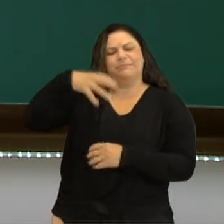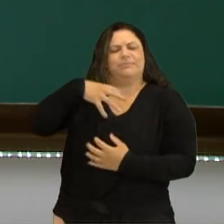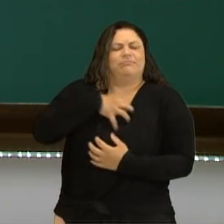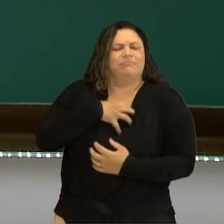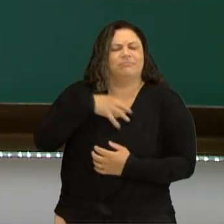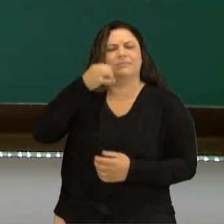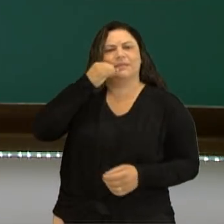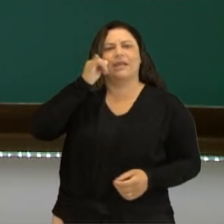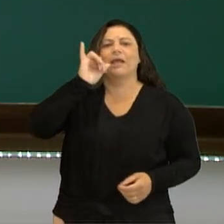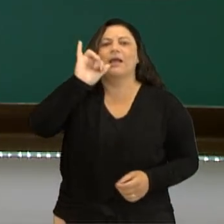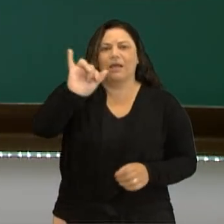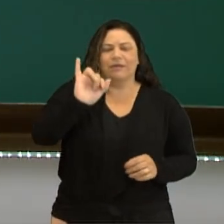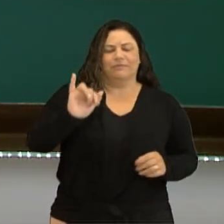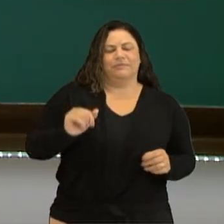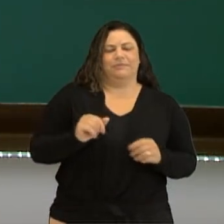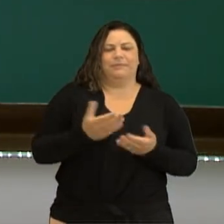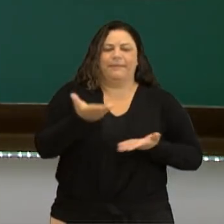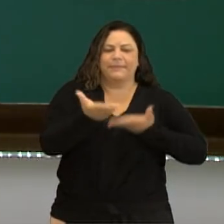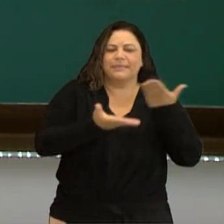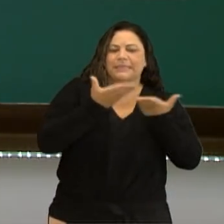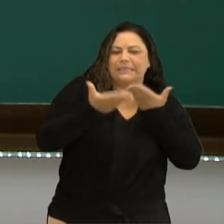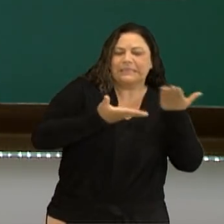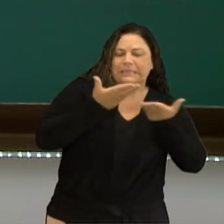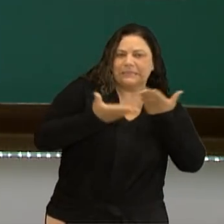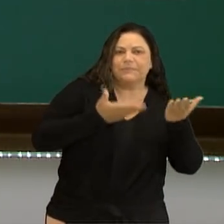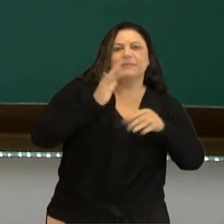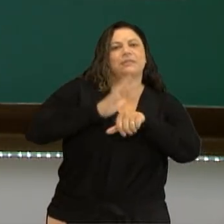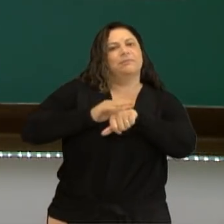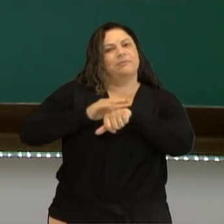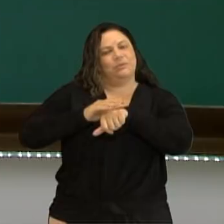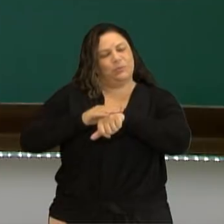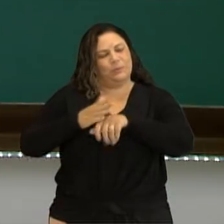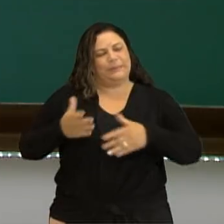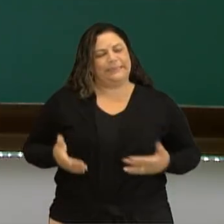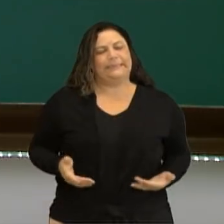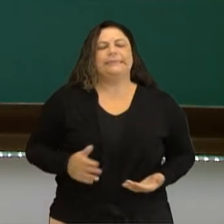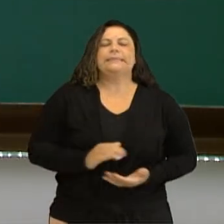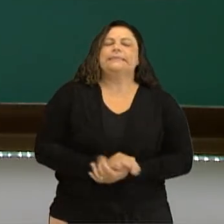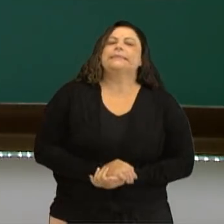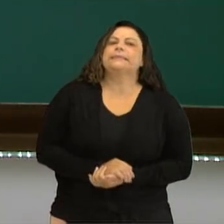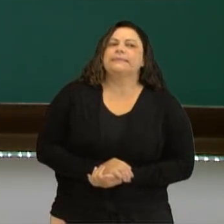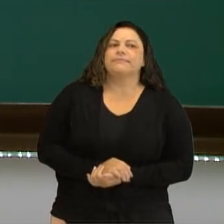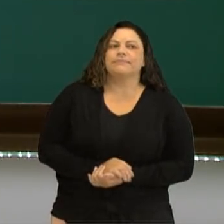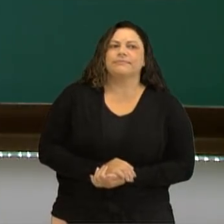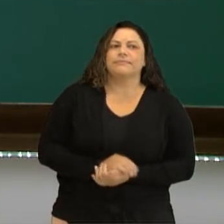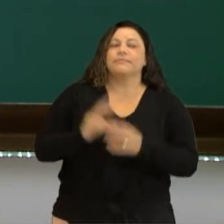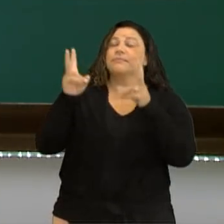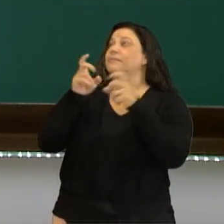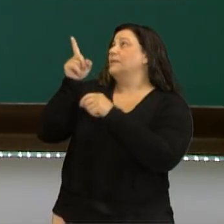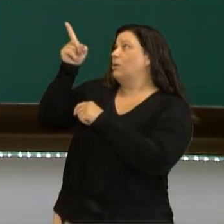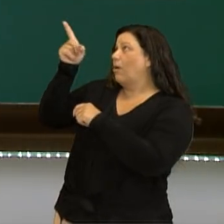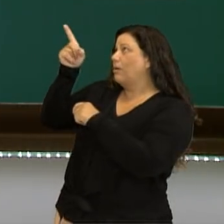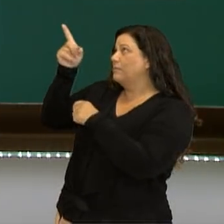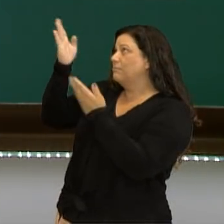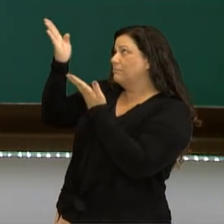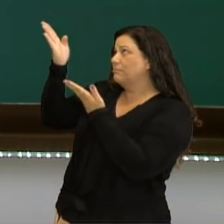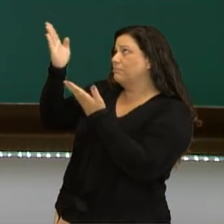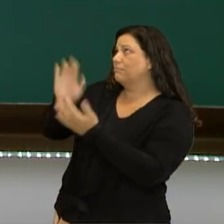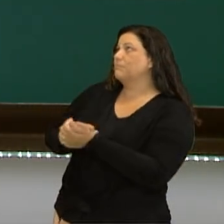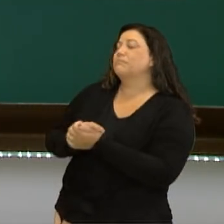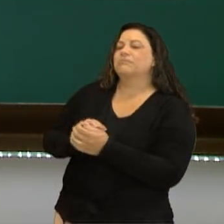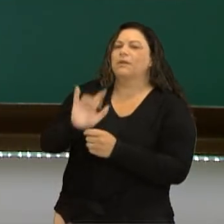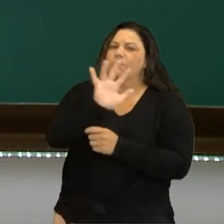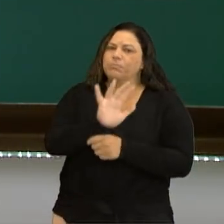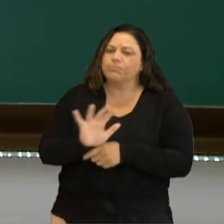e tratamento para as doenças causadas por bactérias. Vamos dar uma olhadinha nessa animação que eu trago para